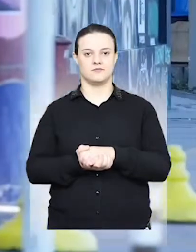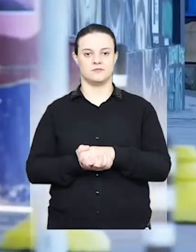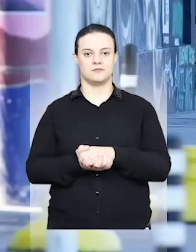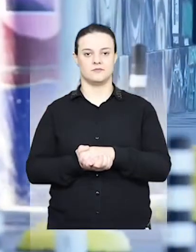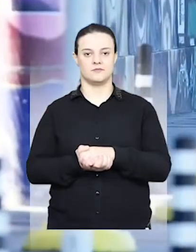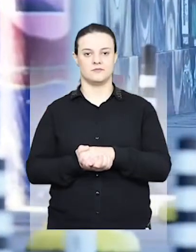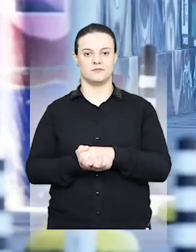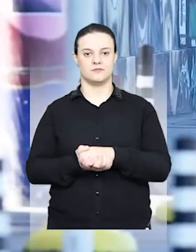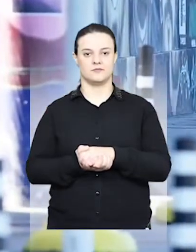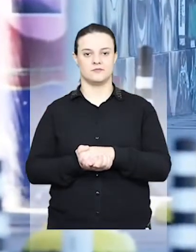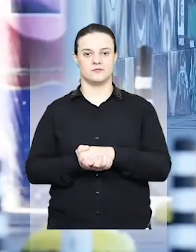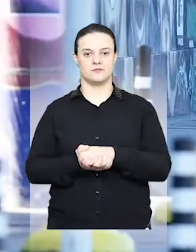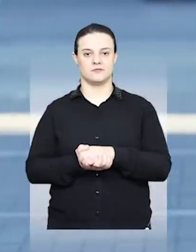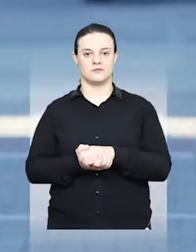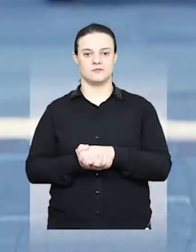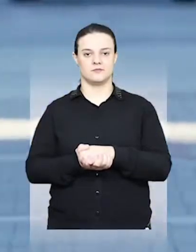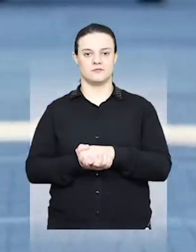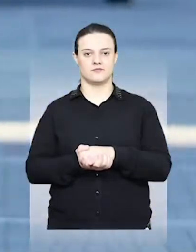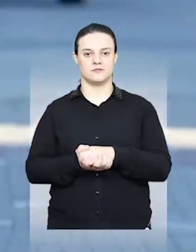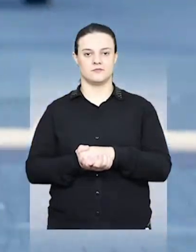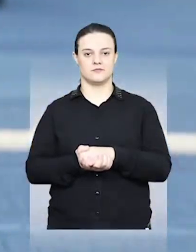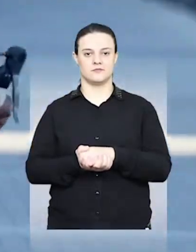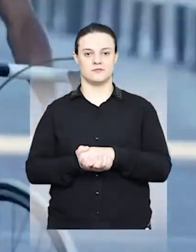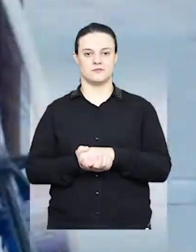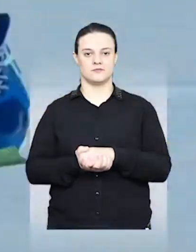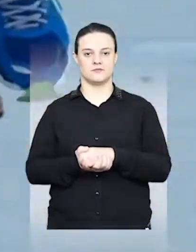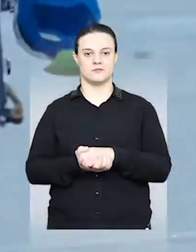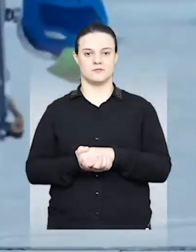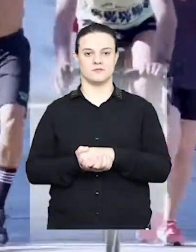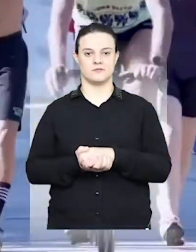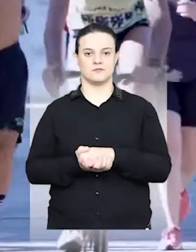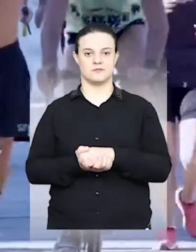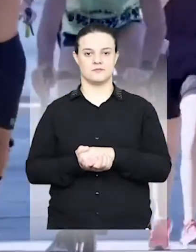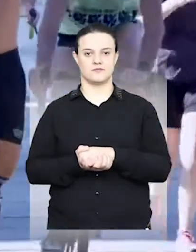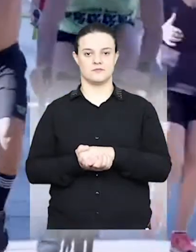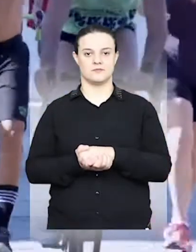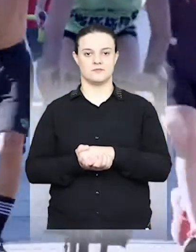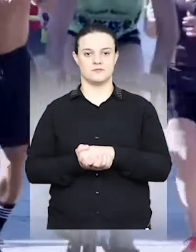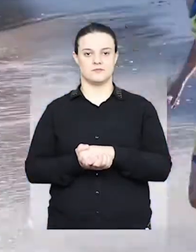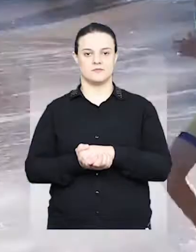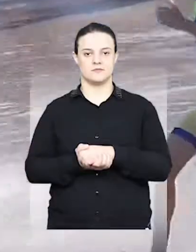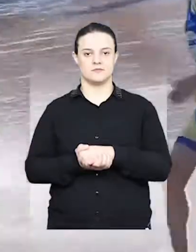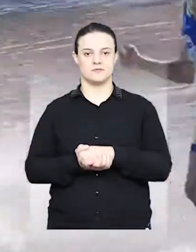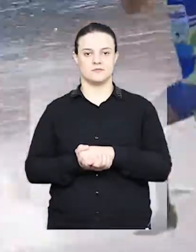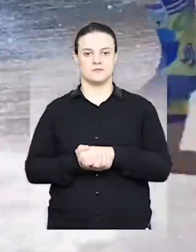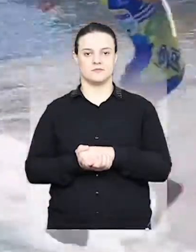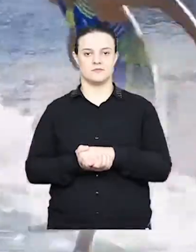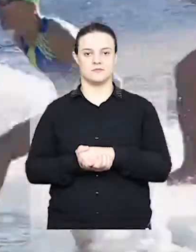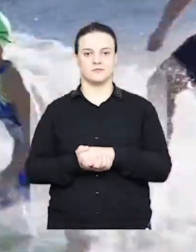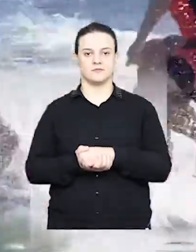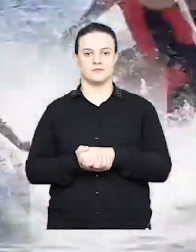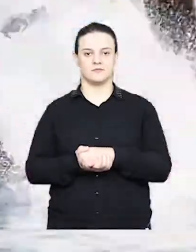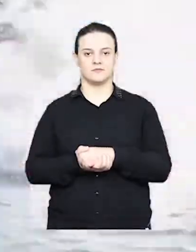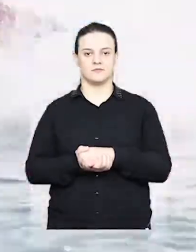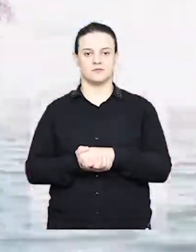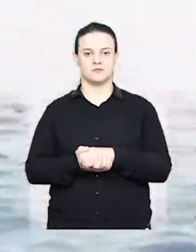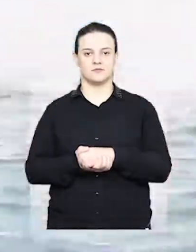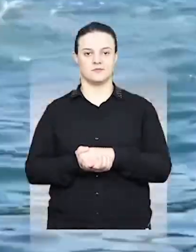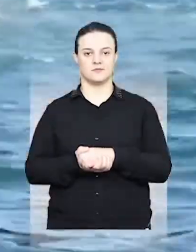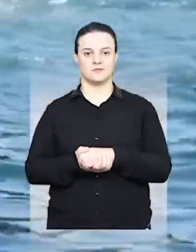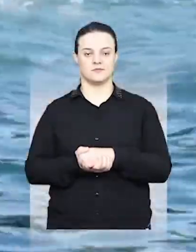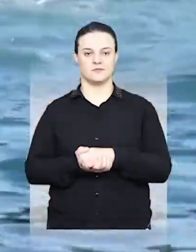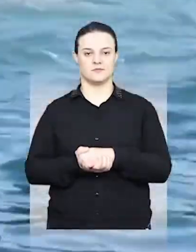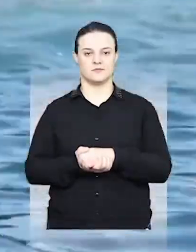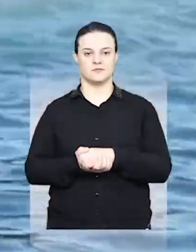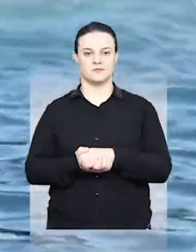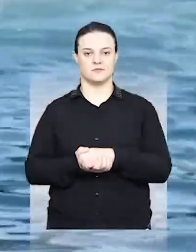Atletas correm por ruas movimentadas, pedalam em bicicletas por calçadas e vias com cones, mergulham e nadam no mar de águas claras, correm pela praia com